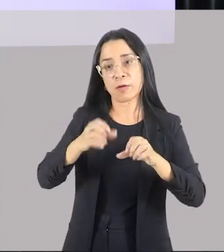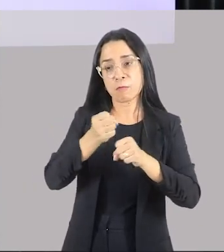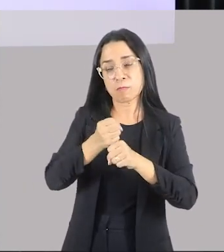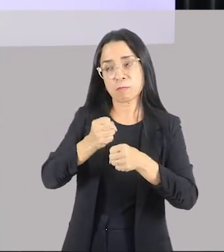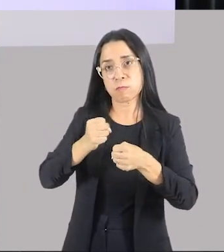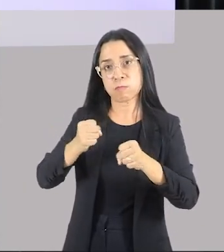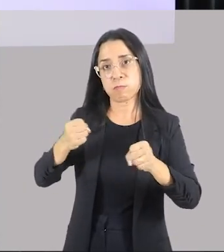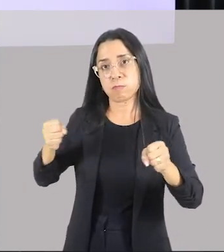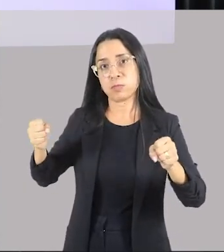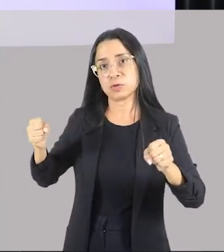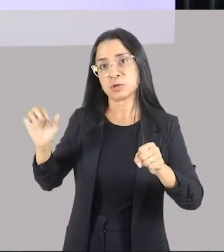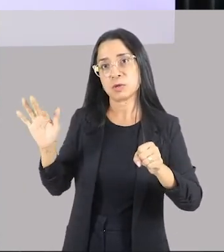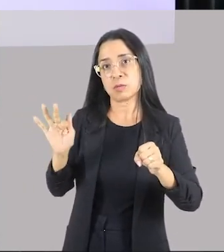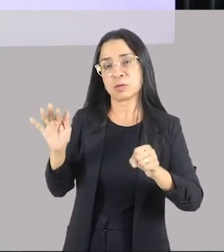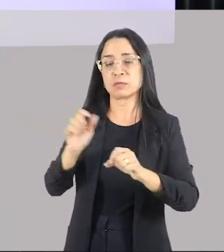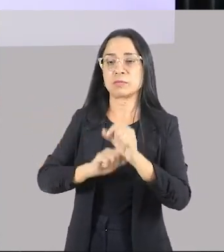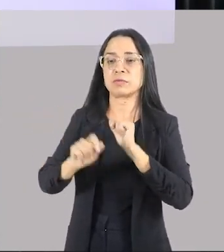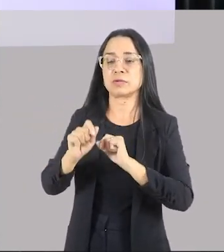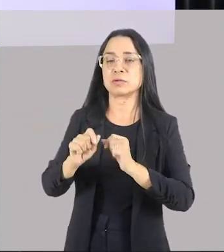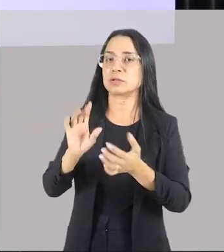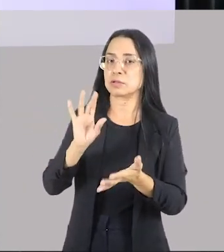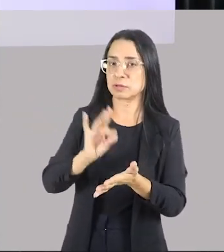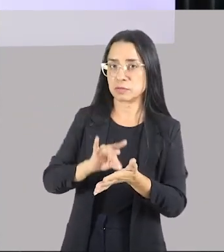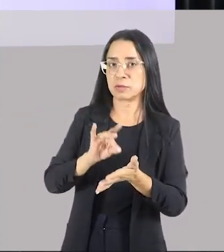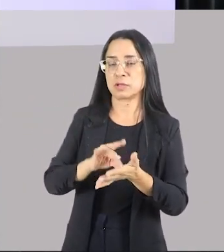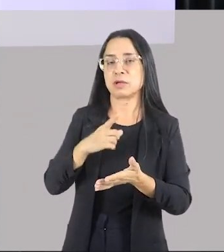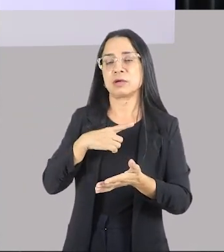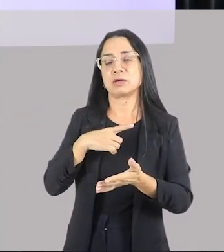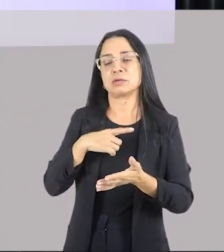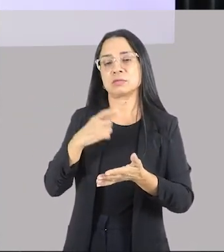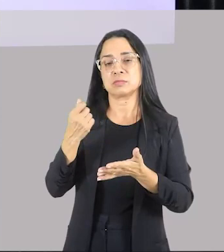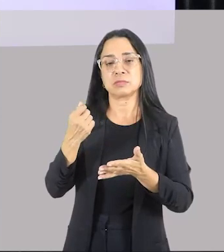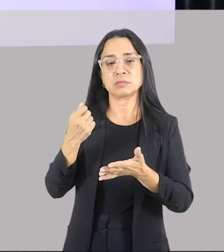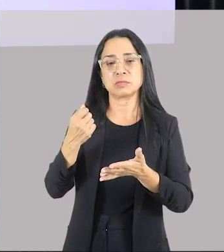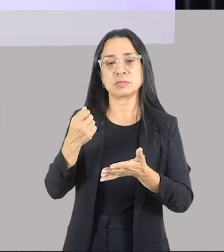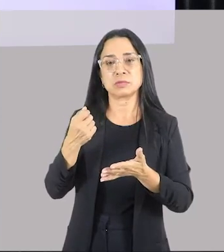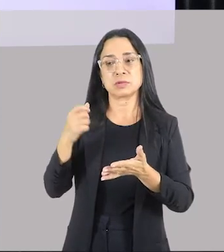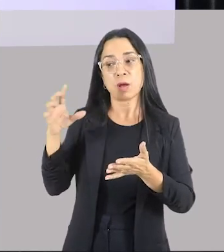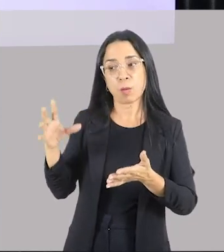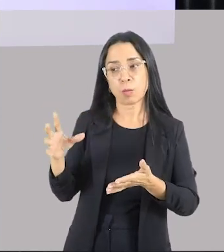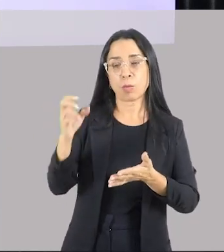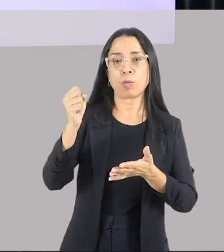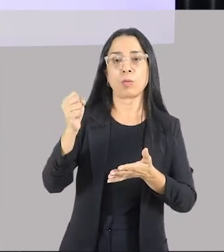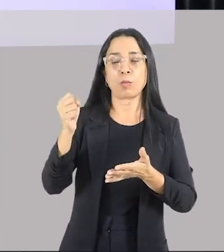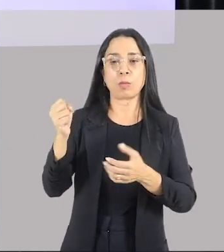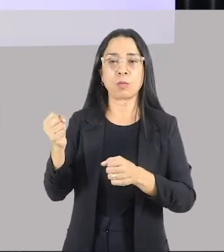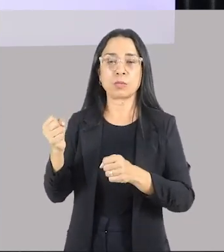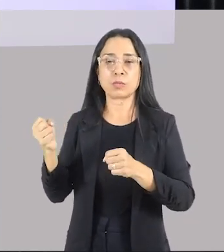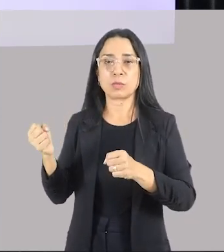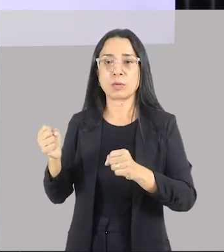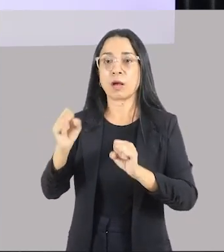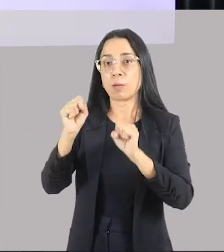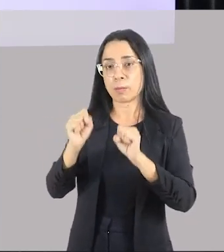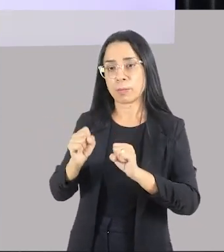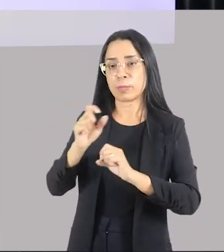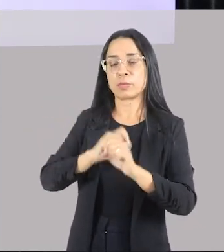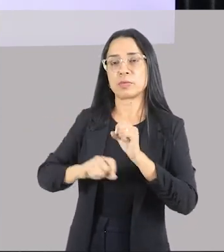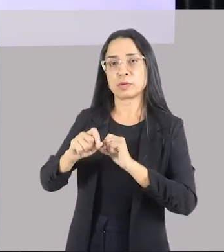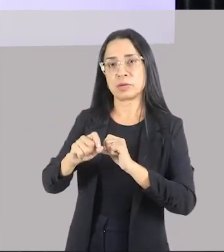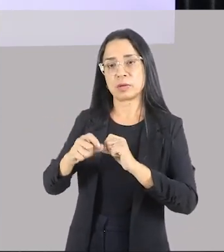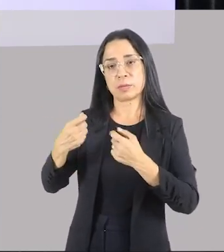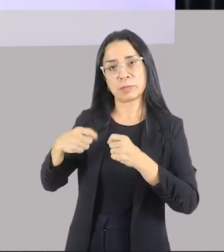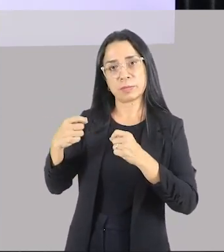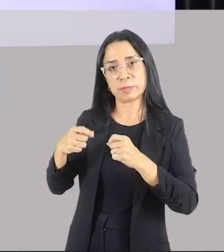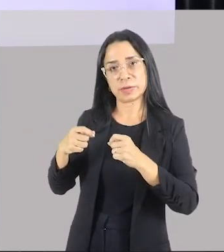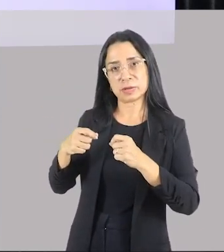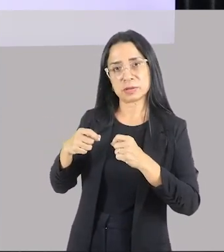que, de fato, vai, né, tentar tomar o poder, né, na França. Então, a gente precisa